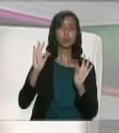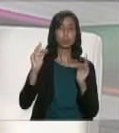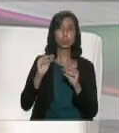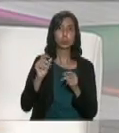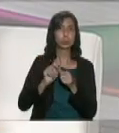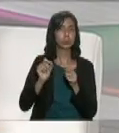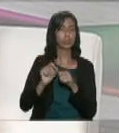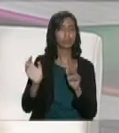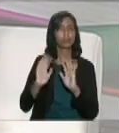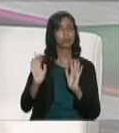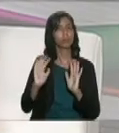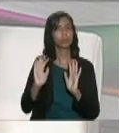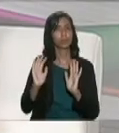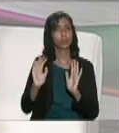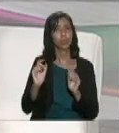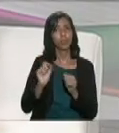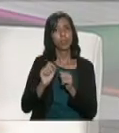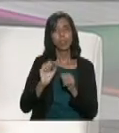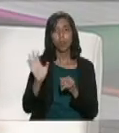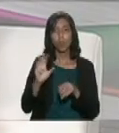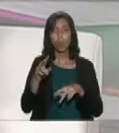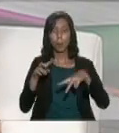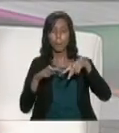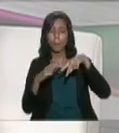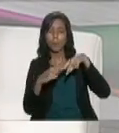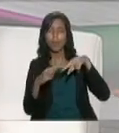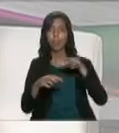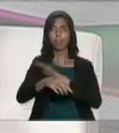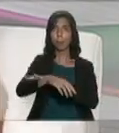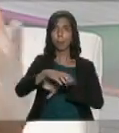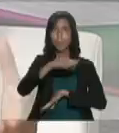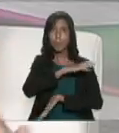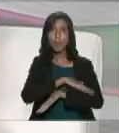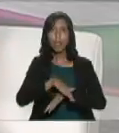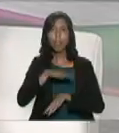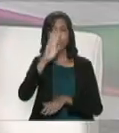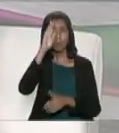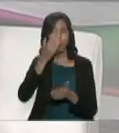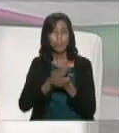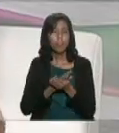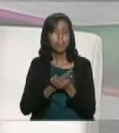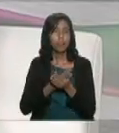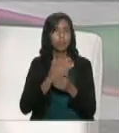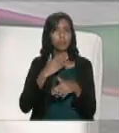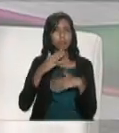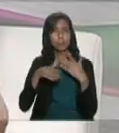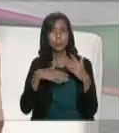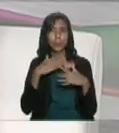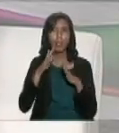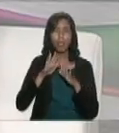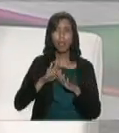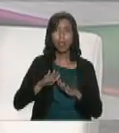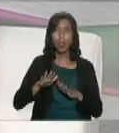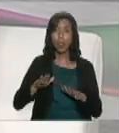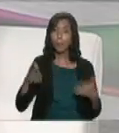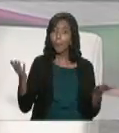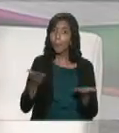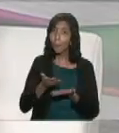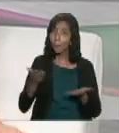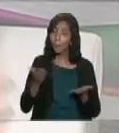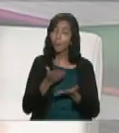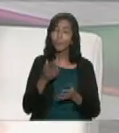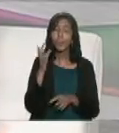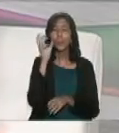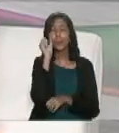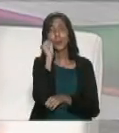todo o processo com ela, fazia a perninha, o bracinho, ia ganhando a confiança dela e ela ia relaxando, até que hoje